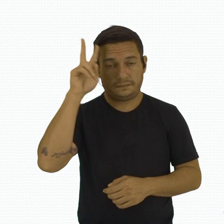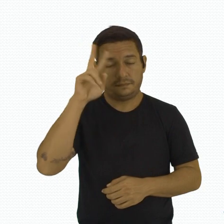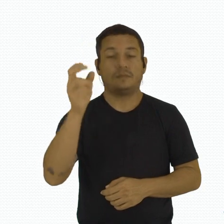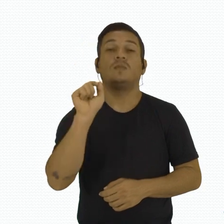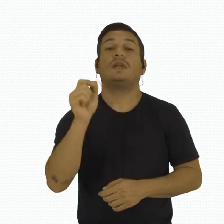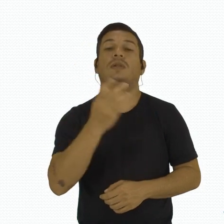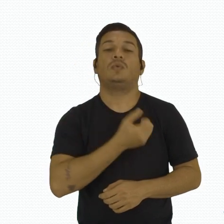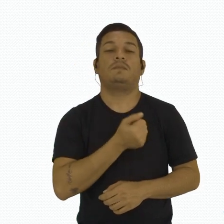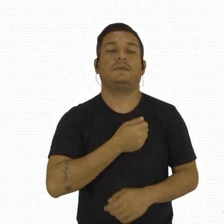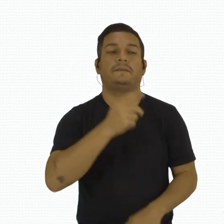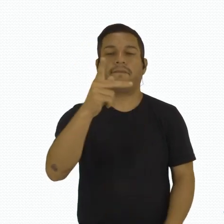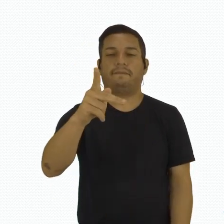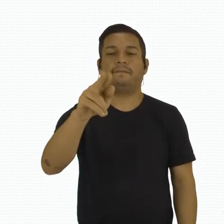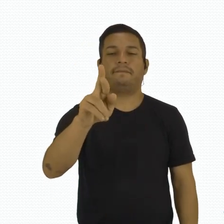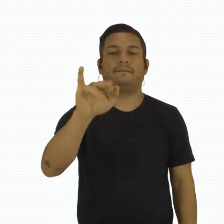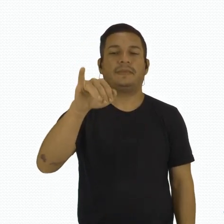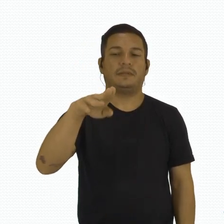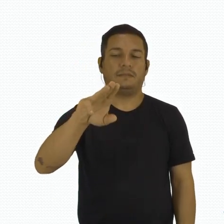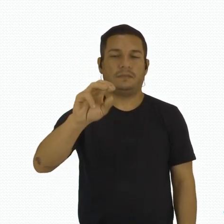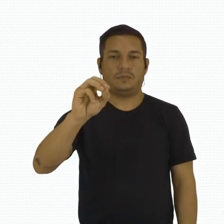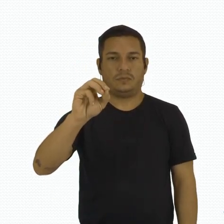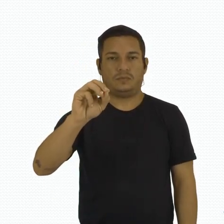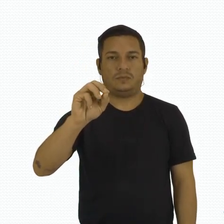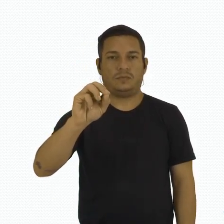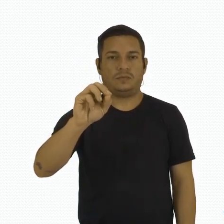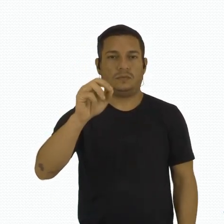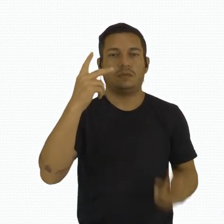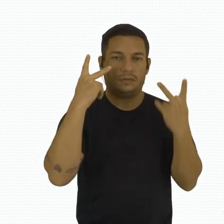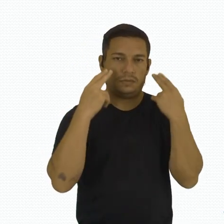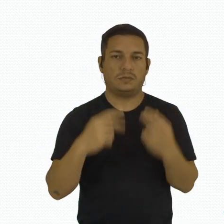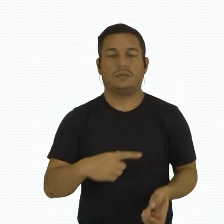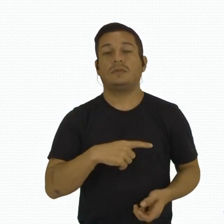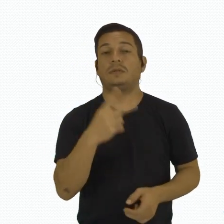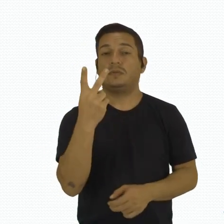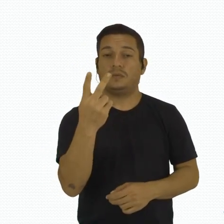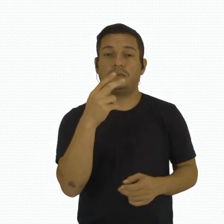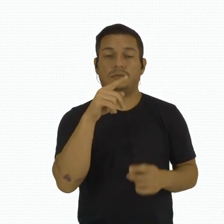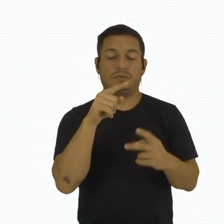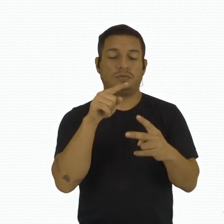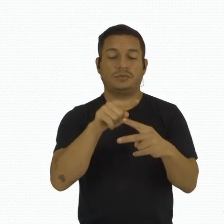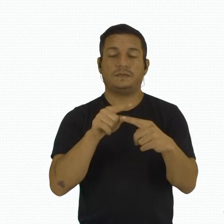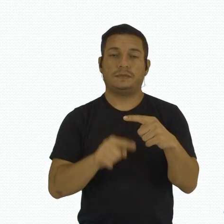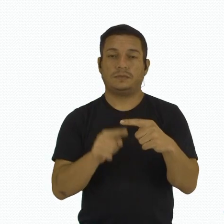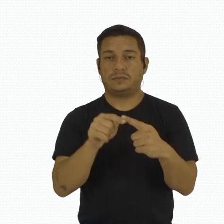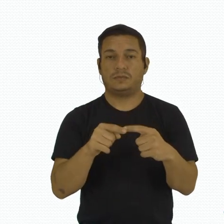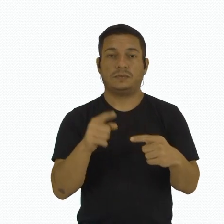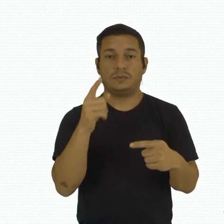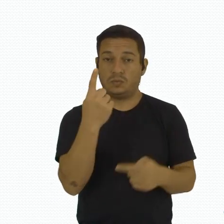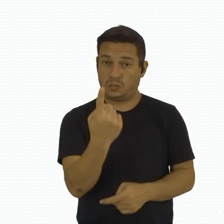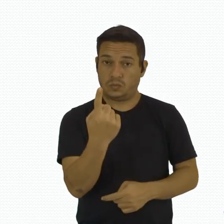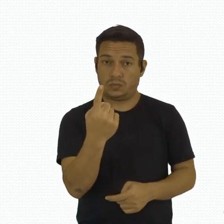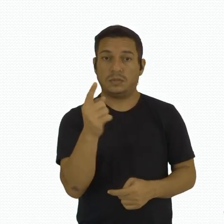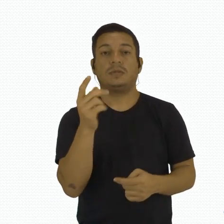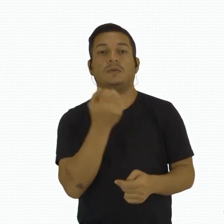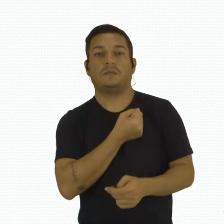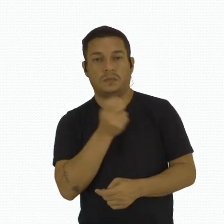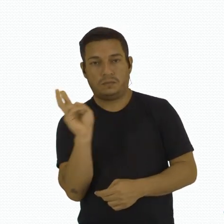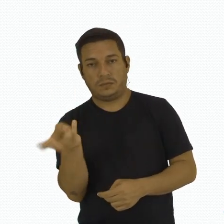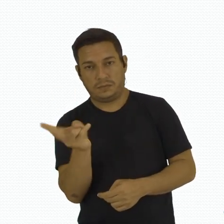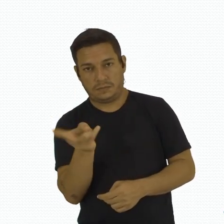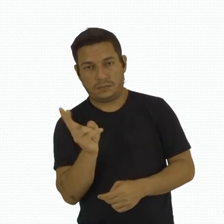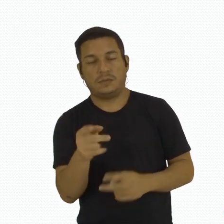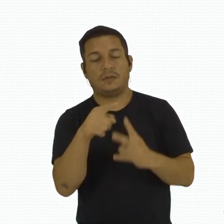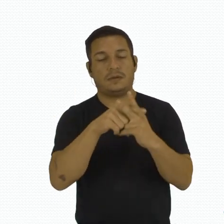número primo, né, natural, número primo, aquele número que só possui dois divisores naturais, o 1 e ele mesmo. A raiz quadrada de todo